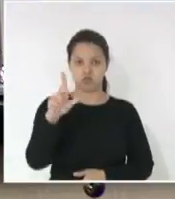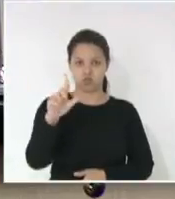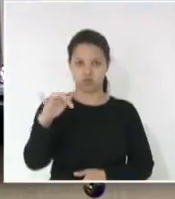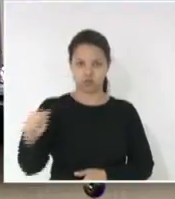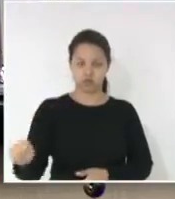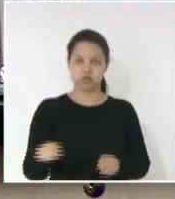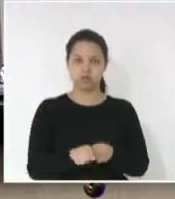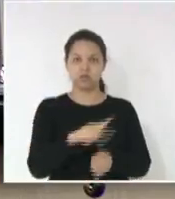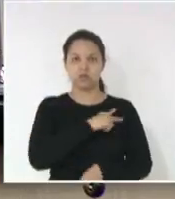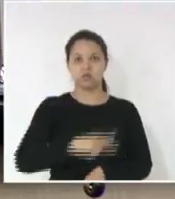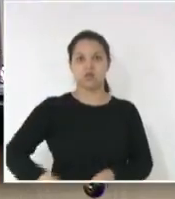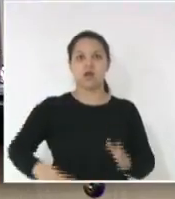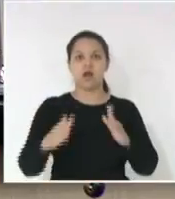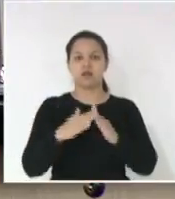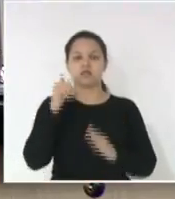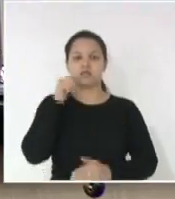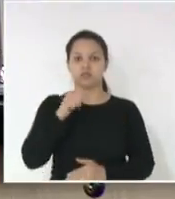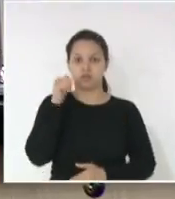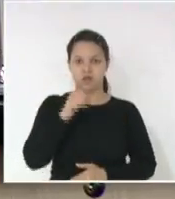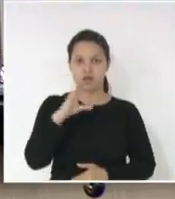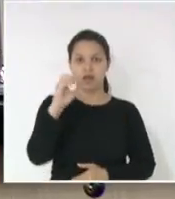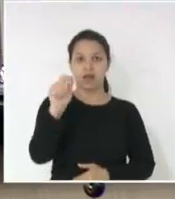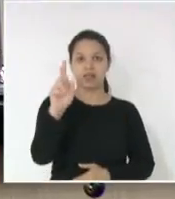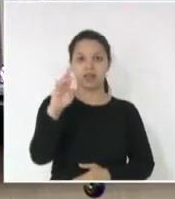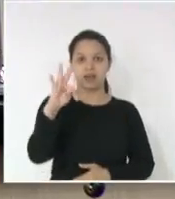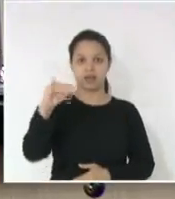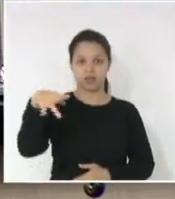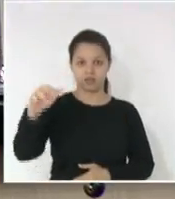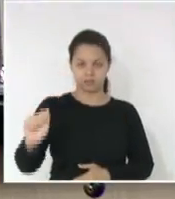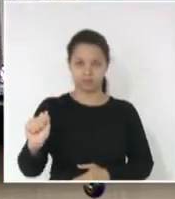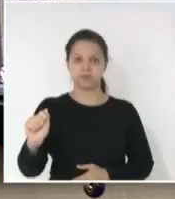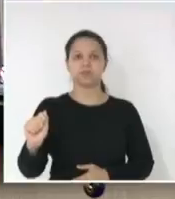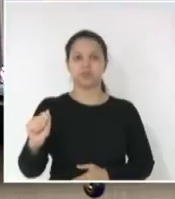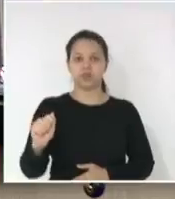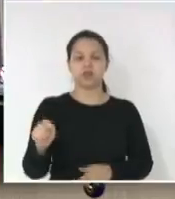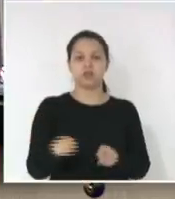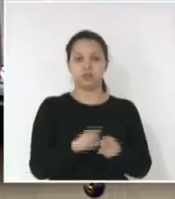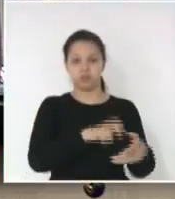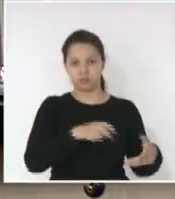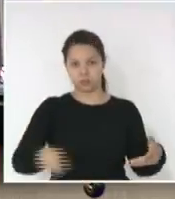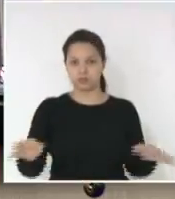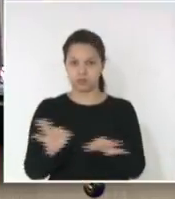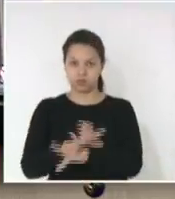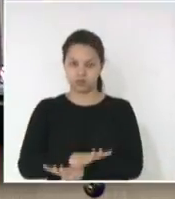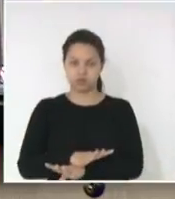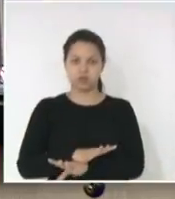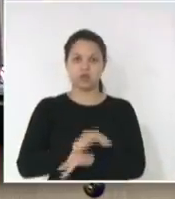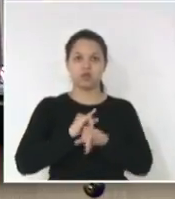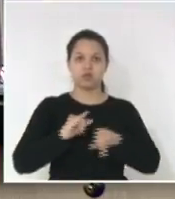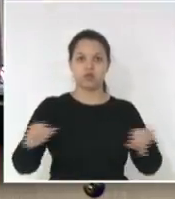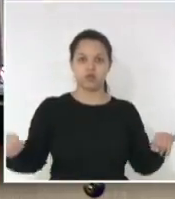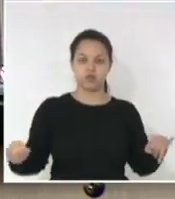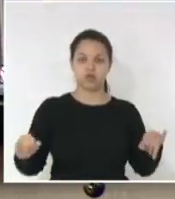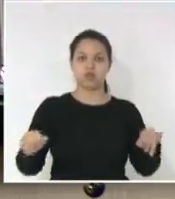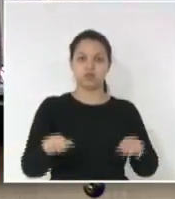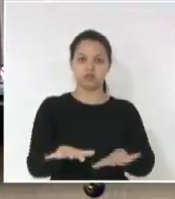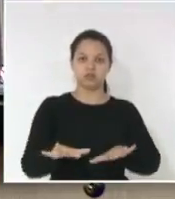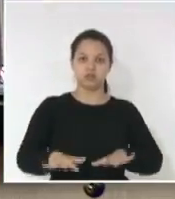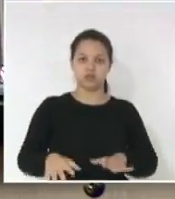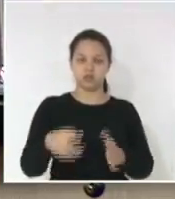Catarina, Vera Lúcia Fermiano. Constituída a mesa, a senhora presidente deu conhecimento ao plenário que a sessão foi marcada pela mesa